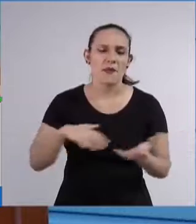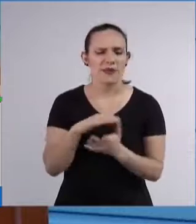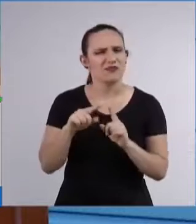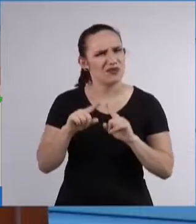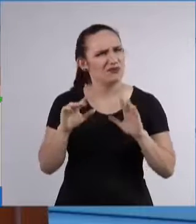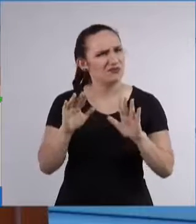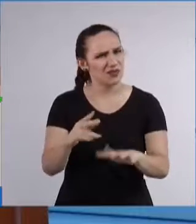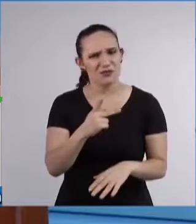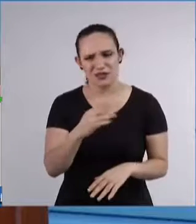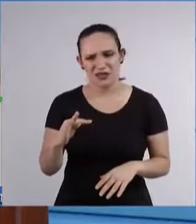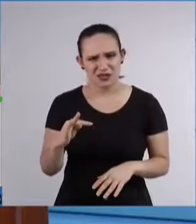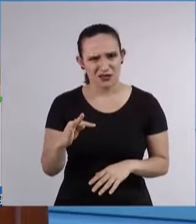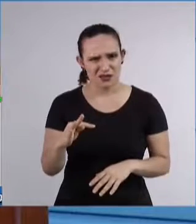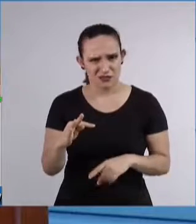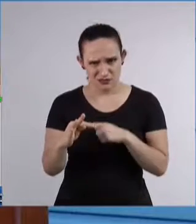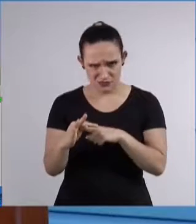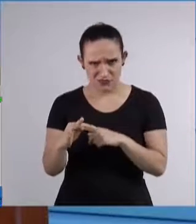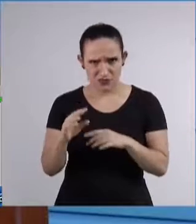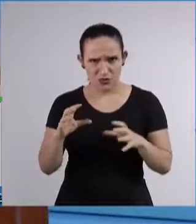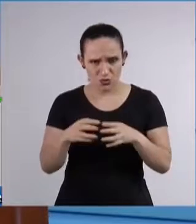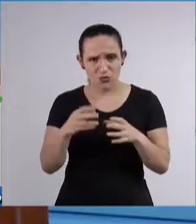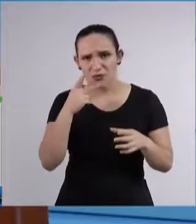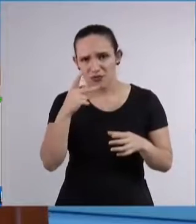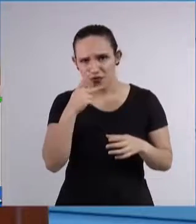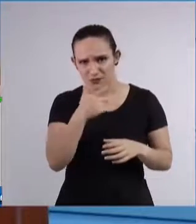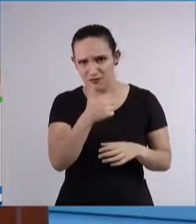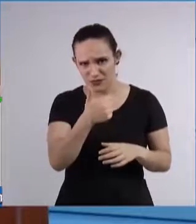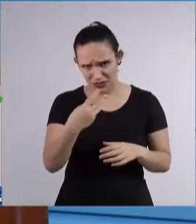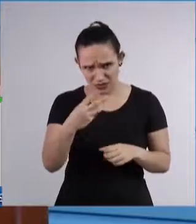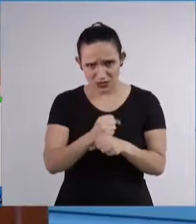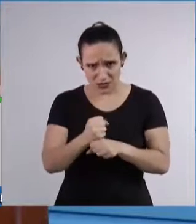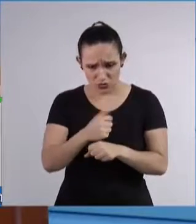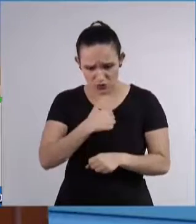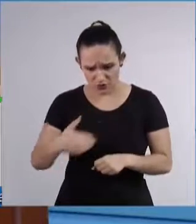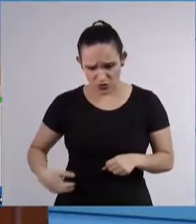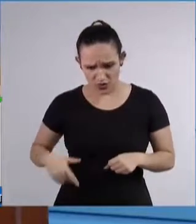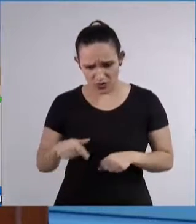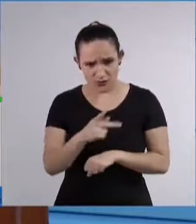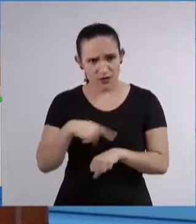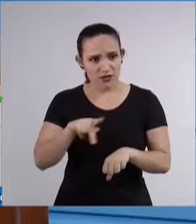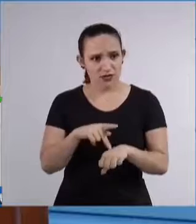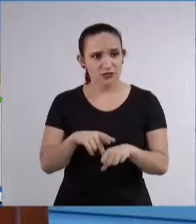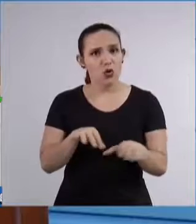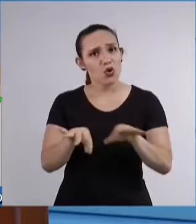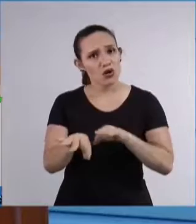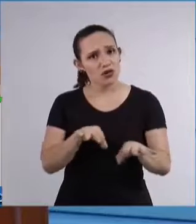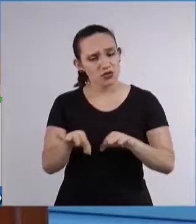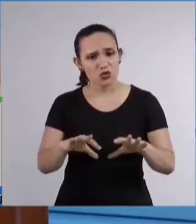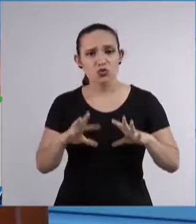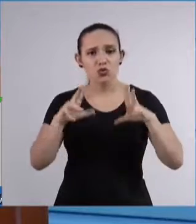dos Trabalhadores, nos 13 anos de governo, organizou, na verdade, as angústias